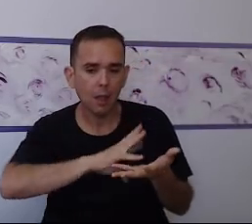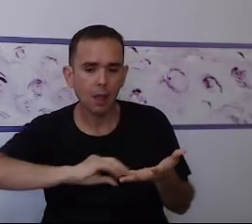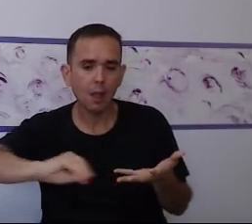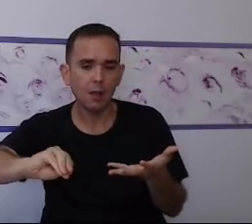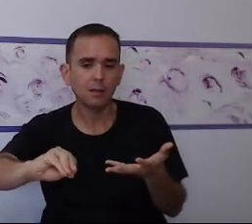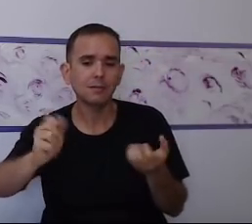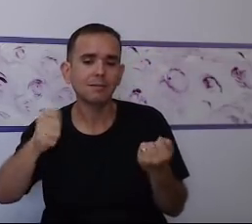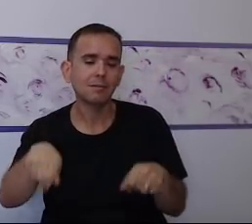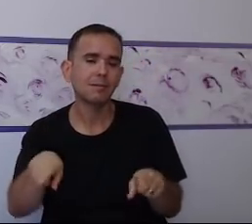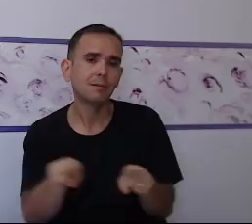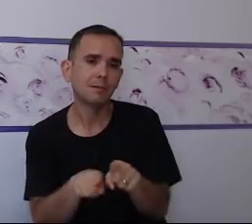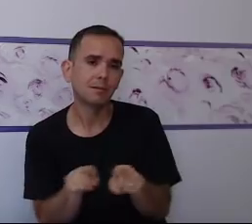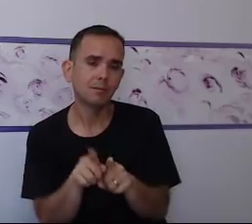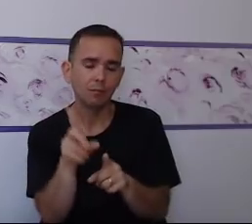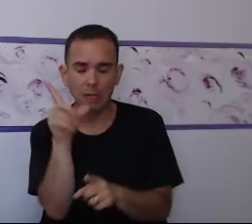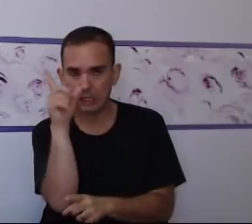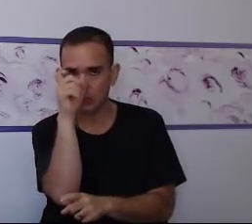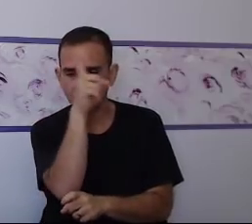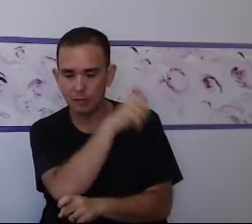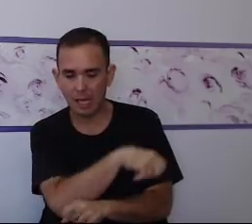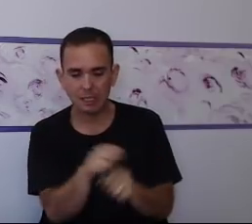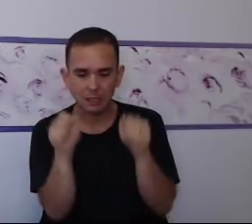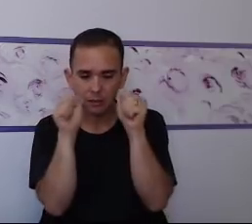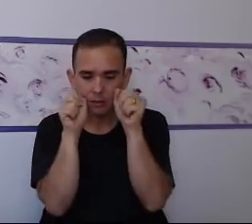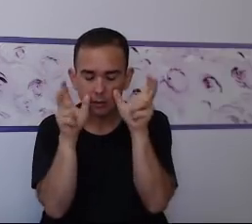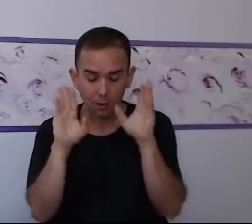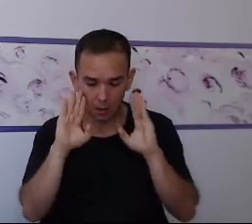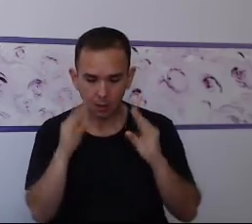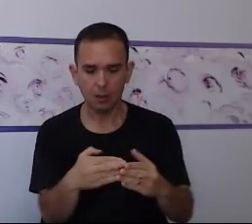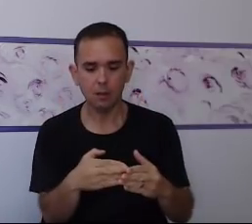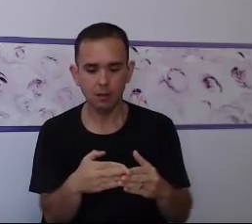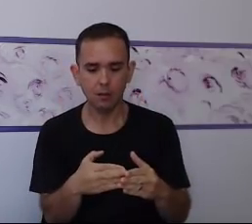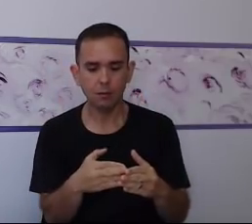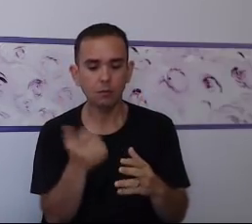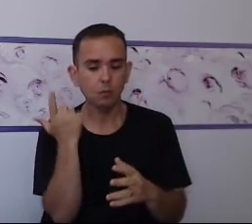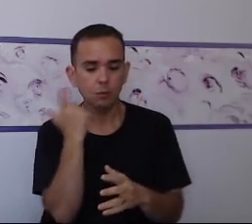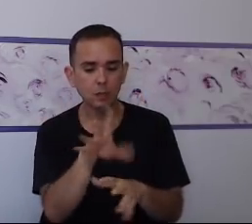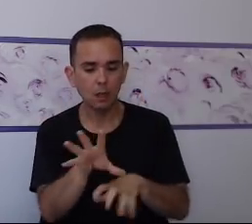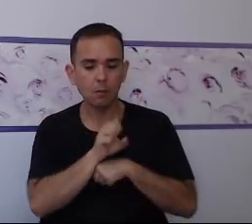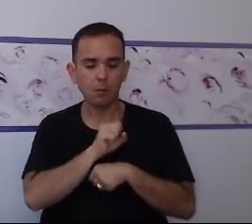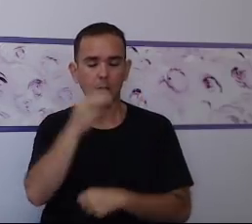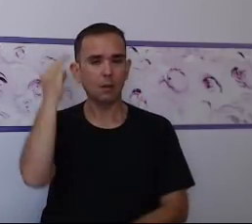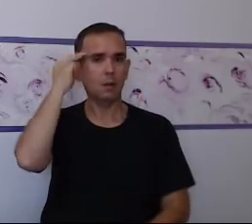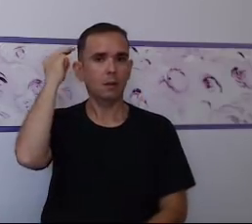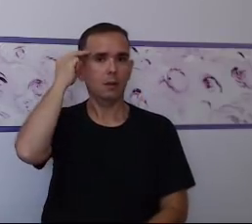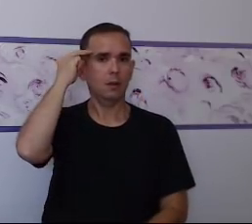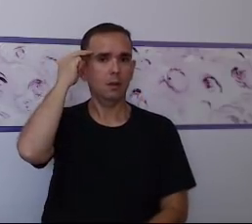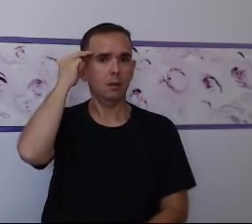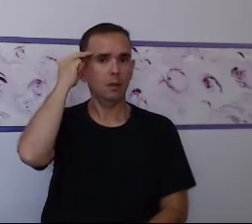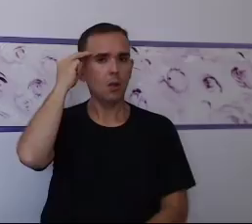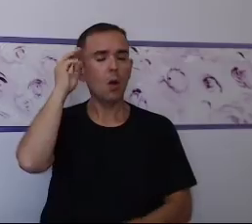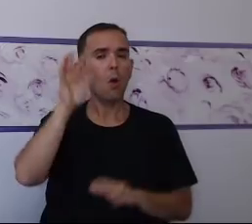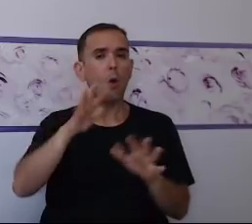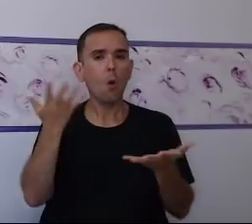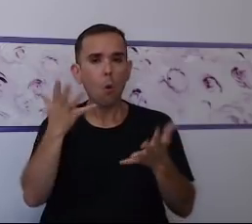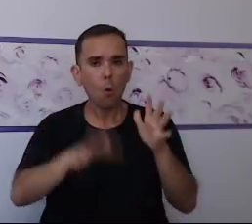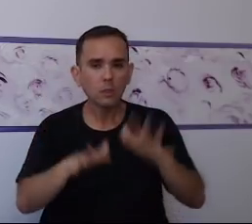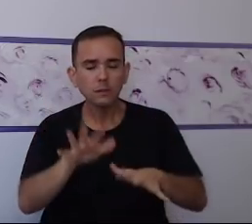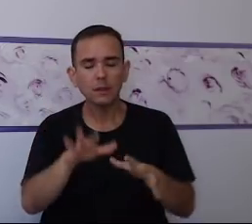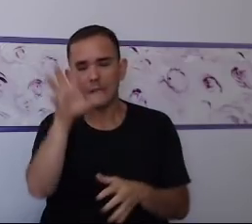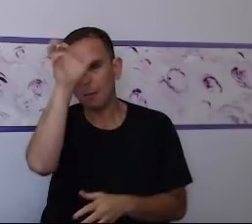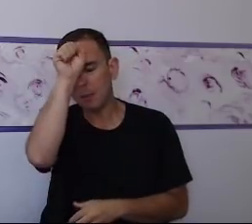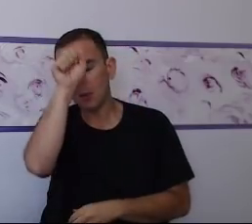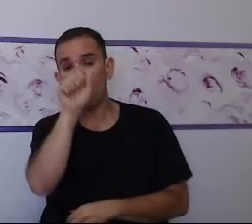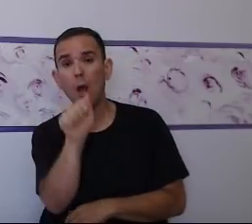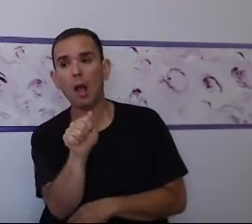tem dificuldade dessa atenção, dessa concentração e a aquisição dessa memória. Muitas vezes hoje ele aprendeu o A,